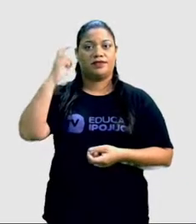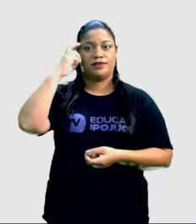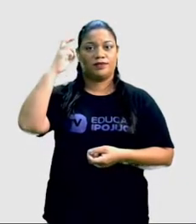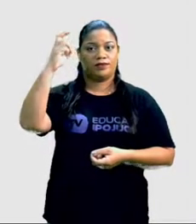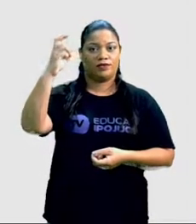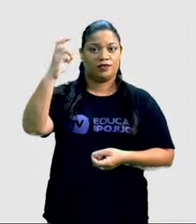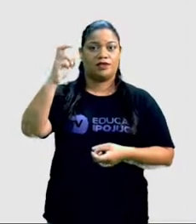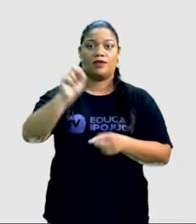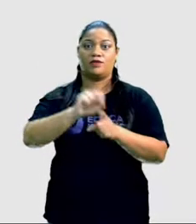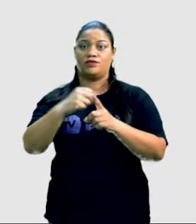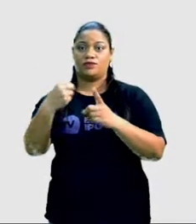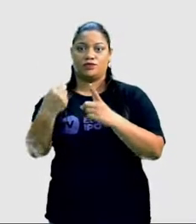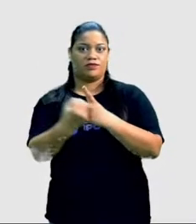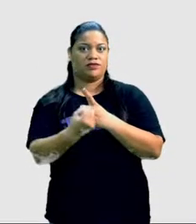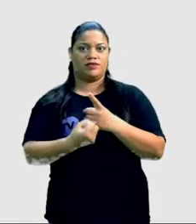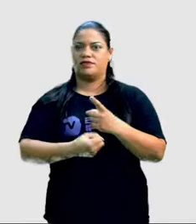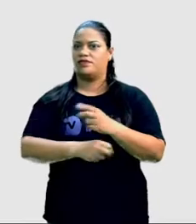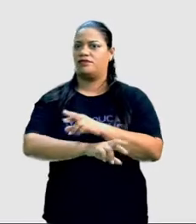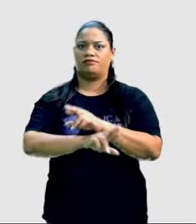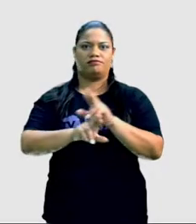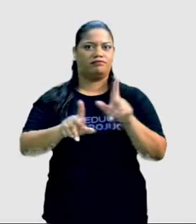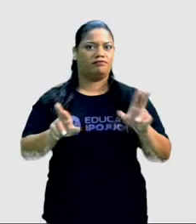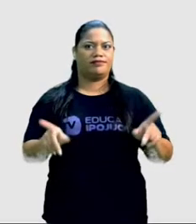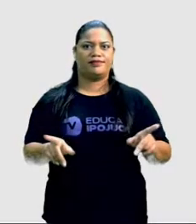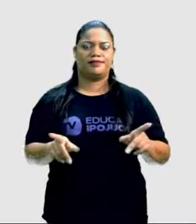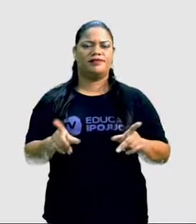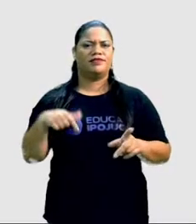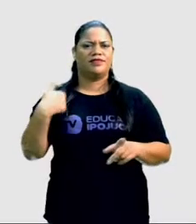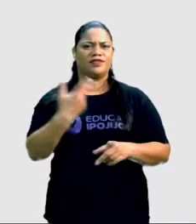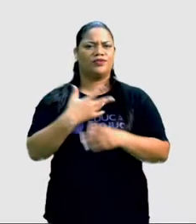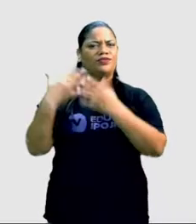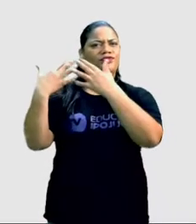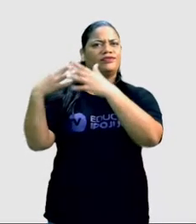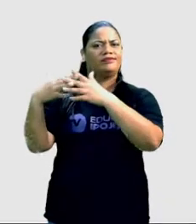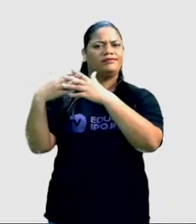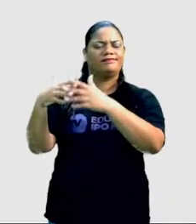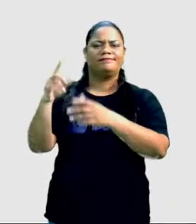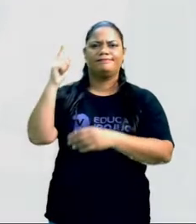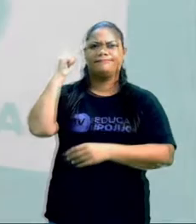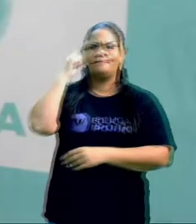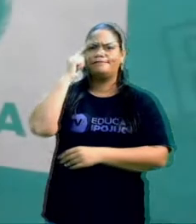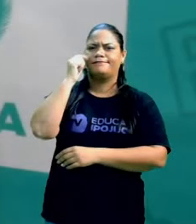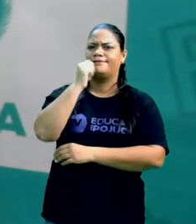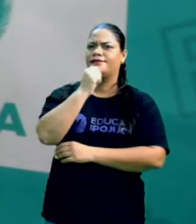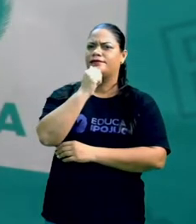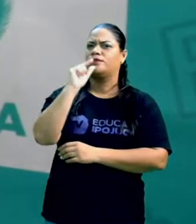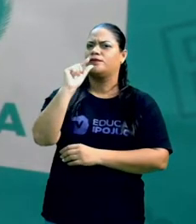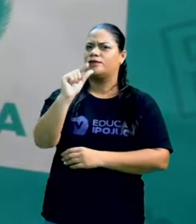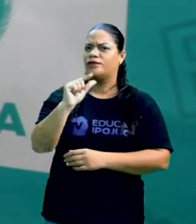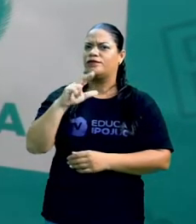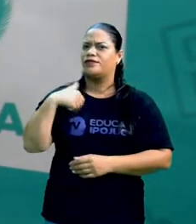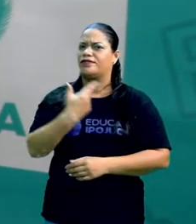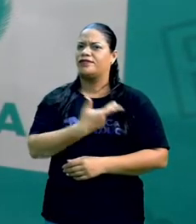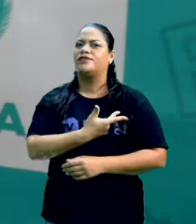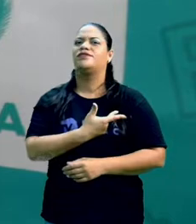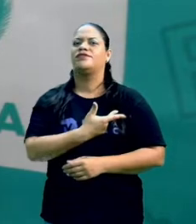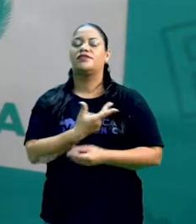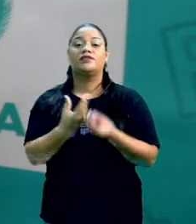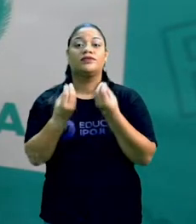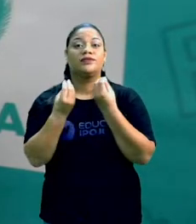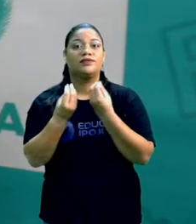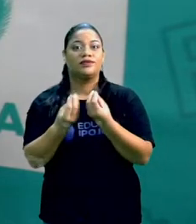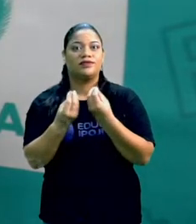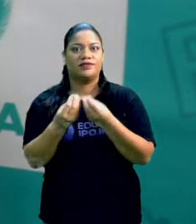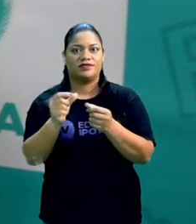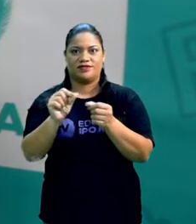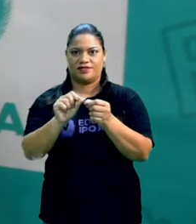cultural, social e etc. Que tal refletir um pouco sobre isso? Que tal a gente pensar em como a